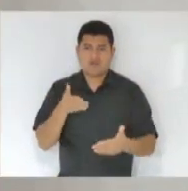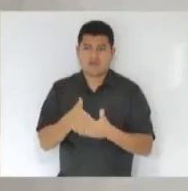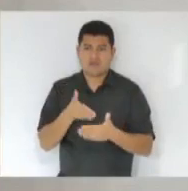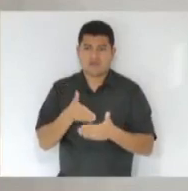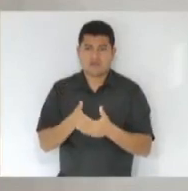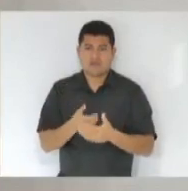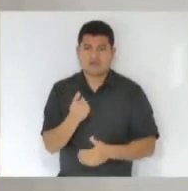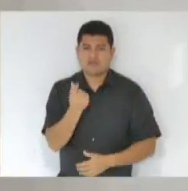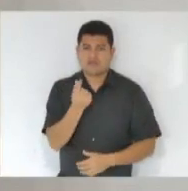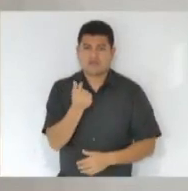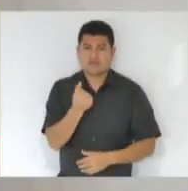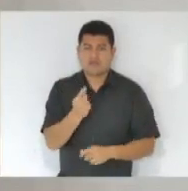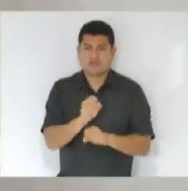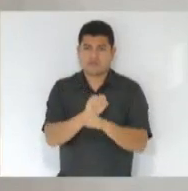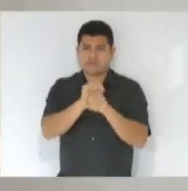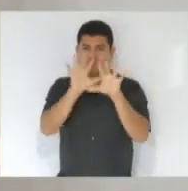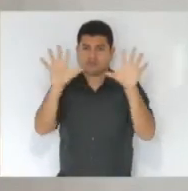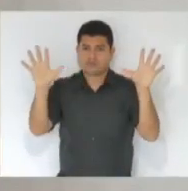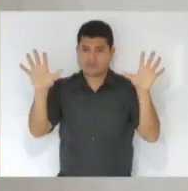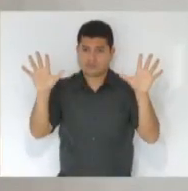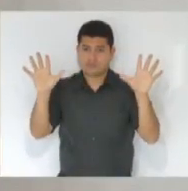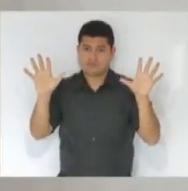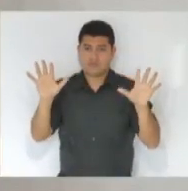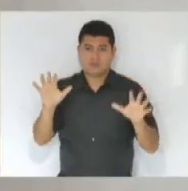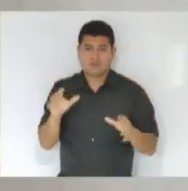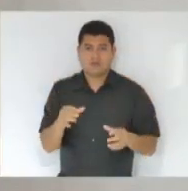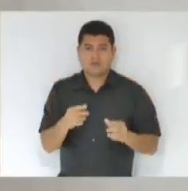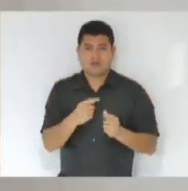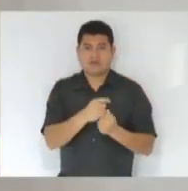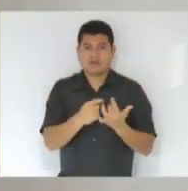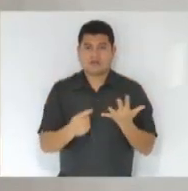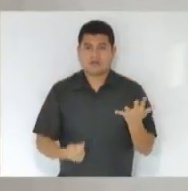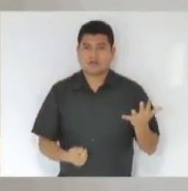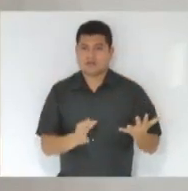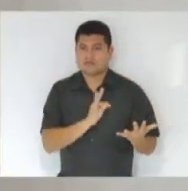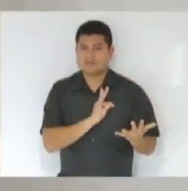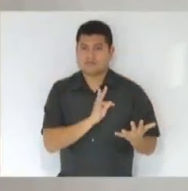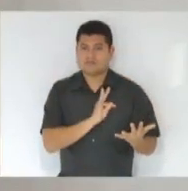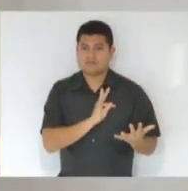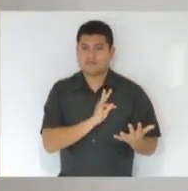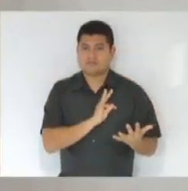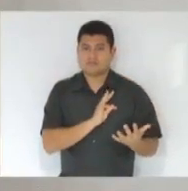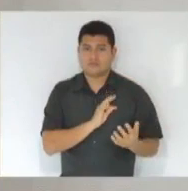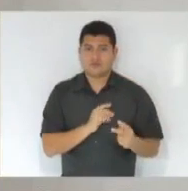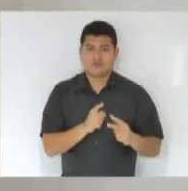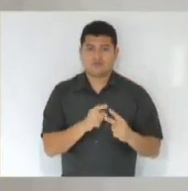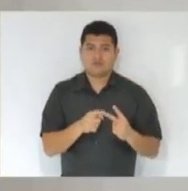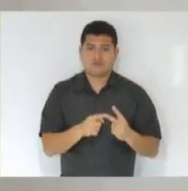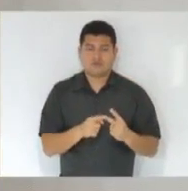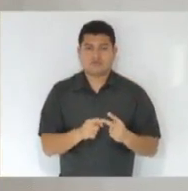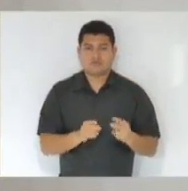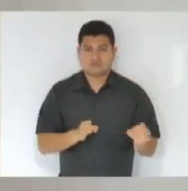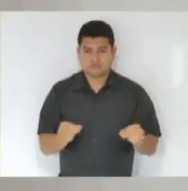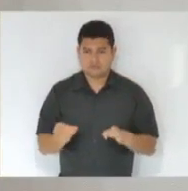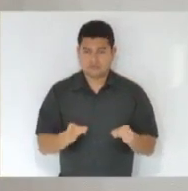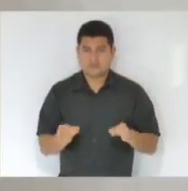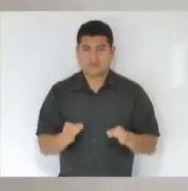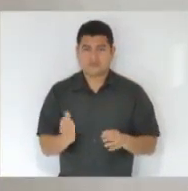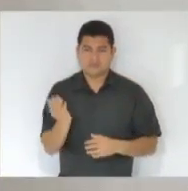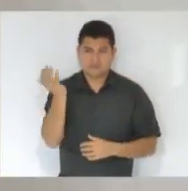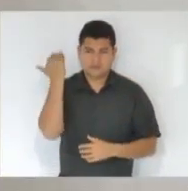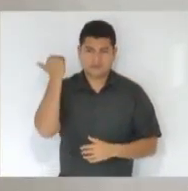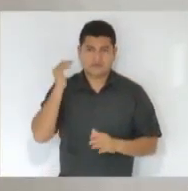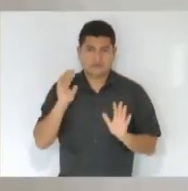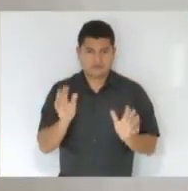de forma transparente, com critérios técnicos. Os 2 primeiros mandatos foi assim. E eu entendo que a